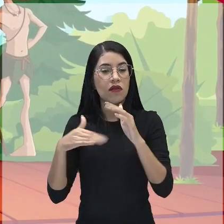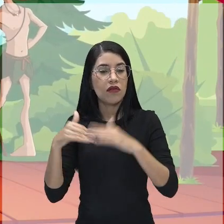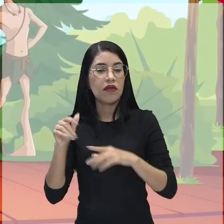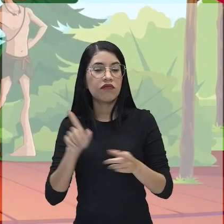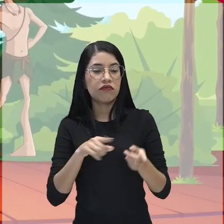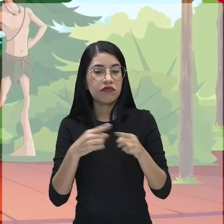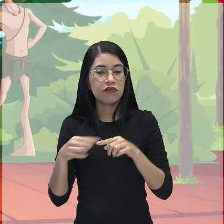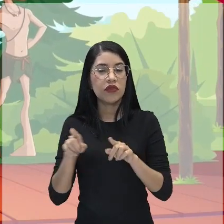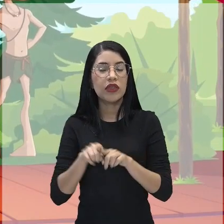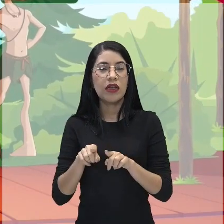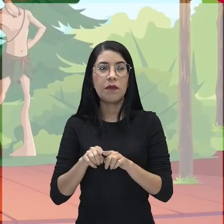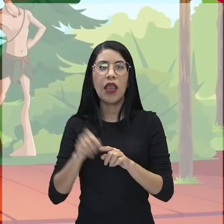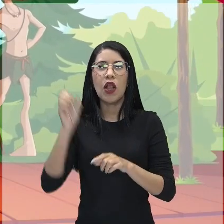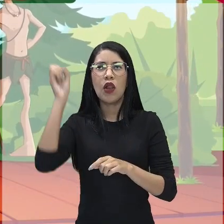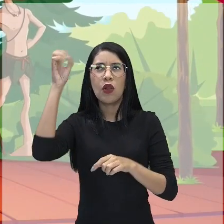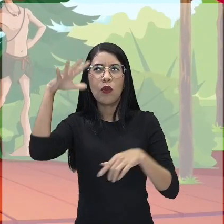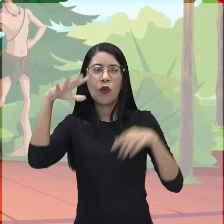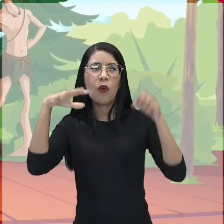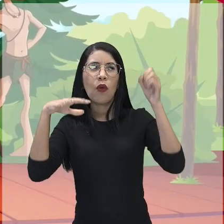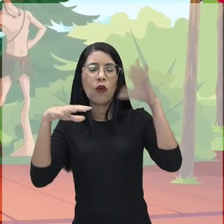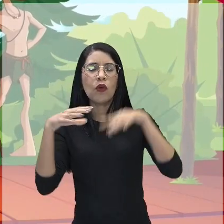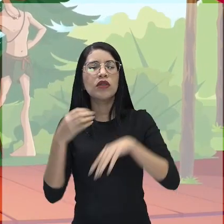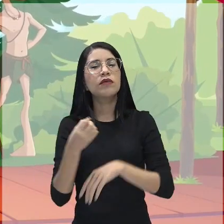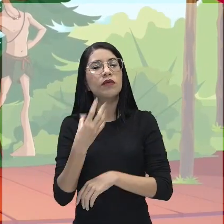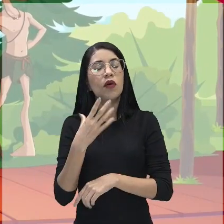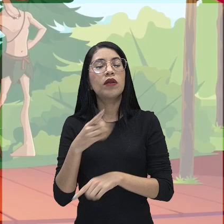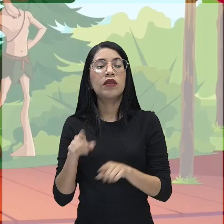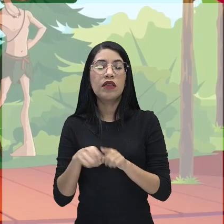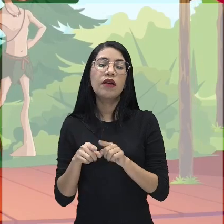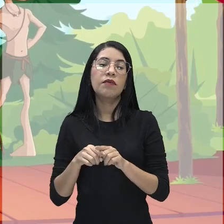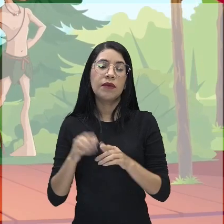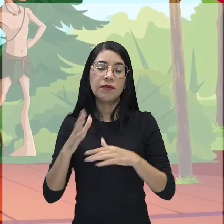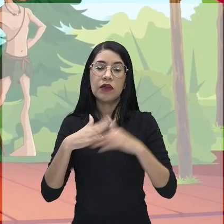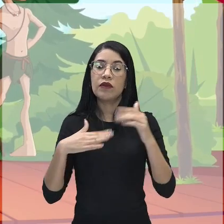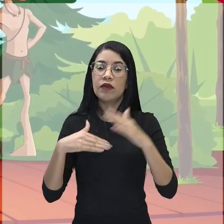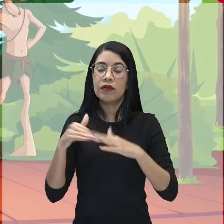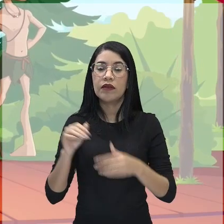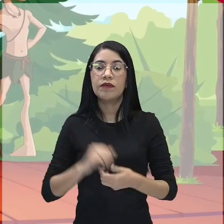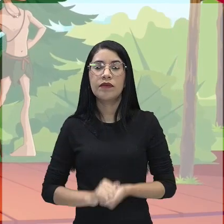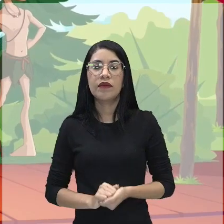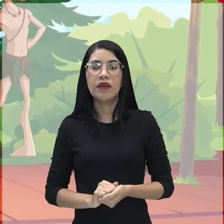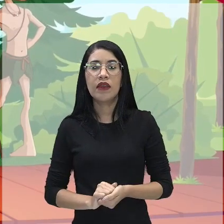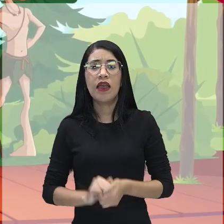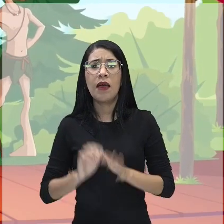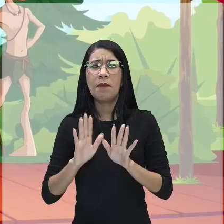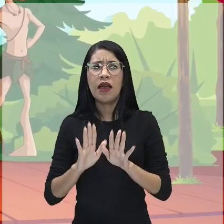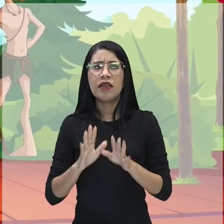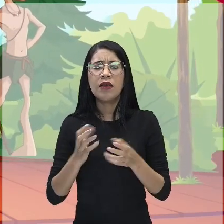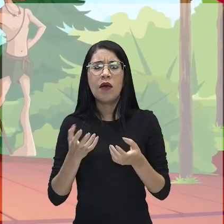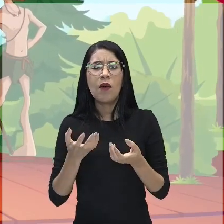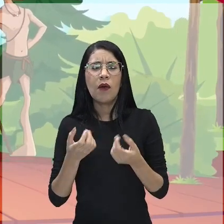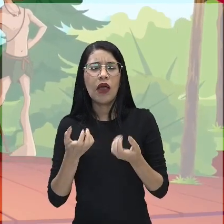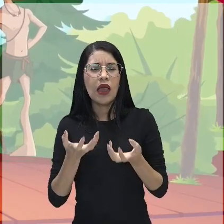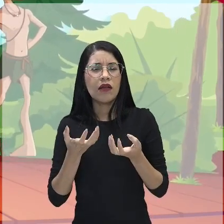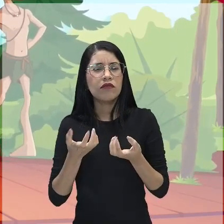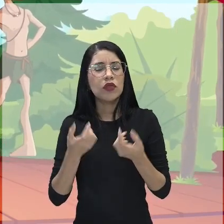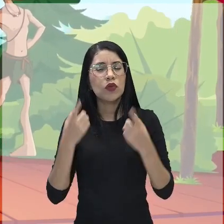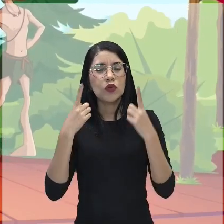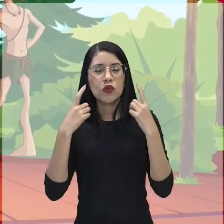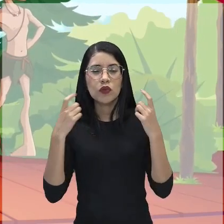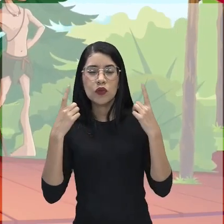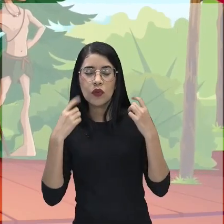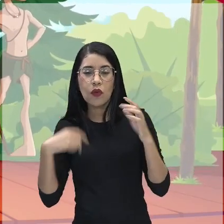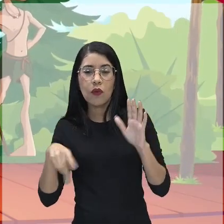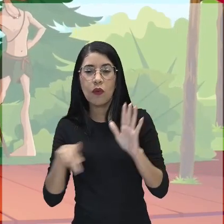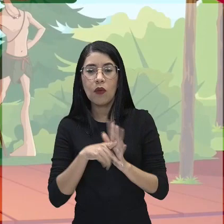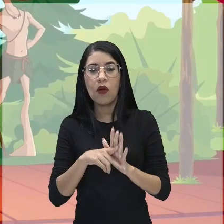Nossa, uma luz seria legal, vamos trabalhar a iluminação. Gente, mas eu queria um som. Ah, sonoplastia vamos usar. Mas